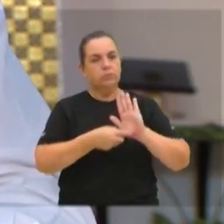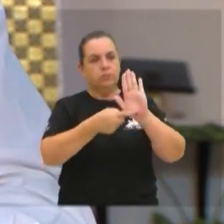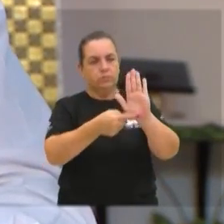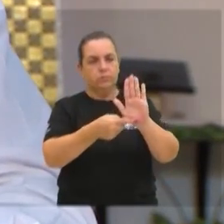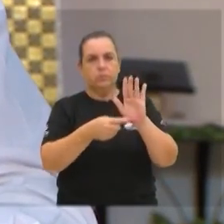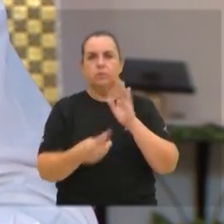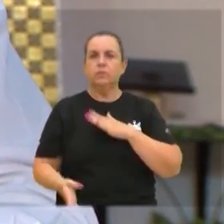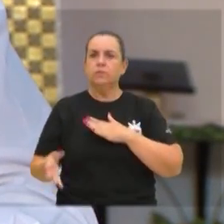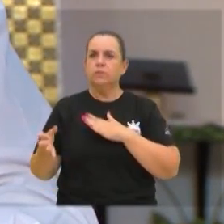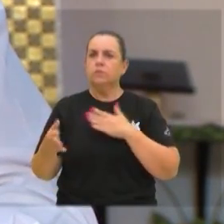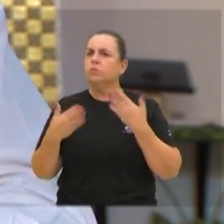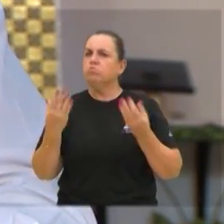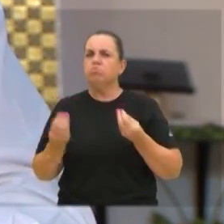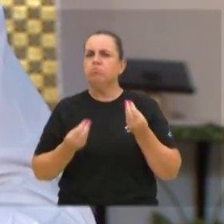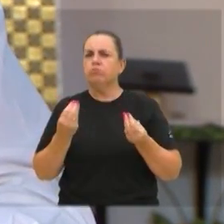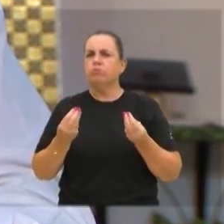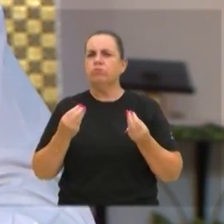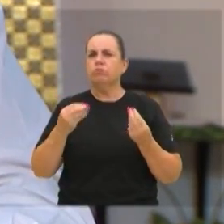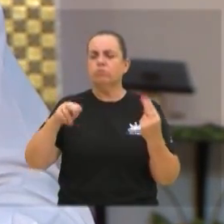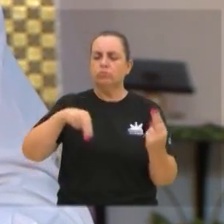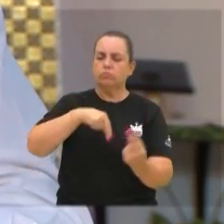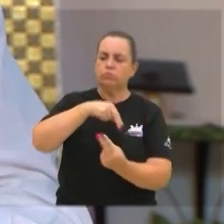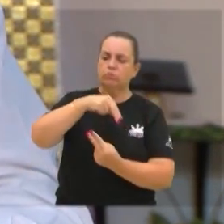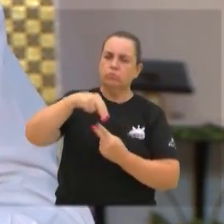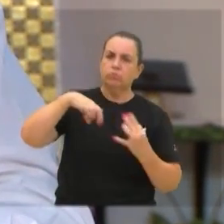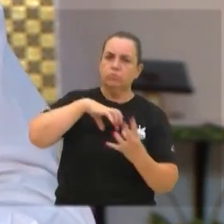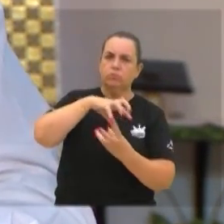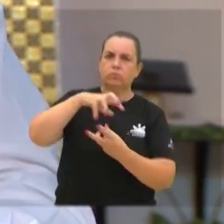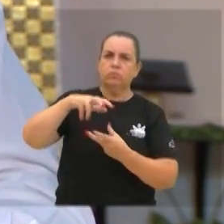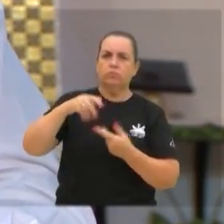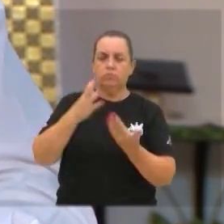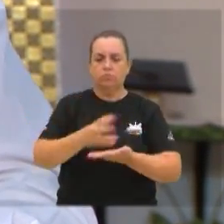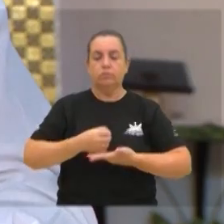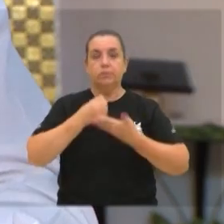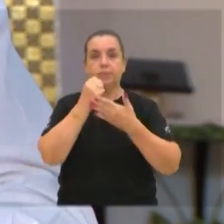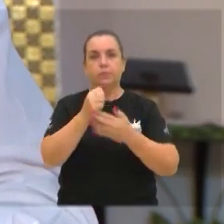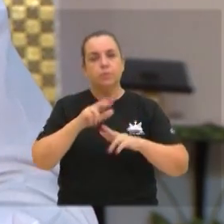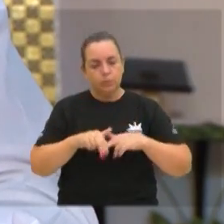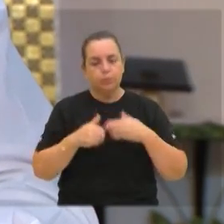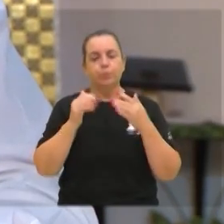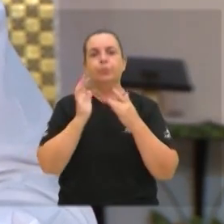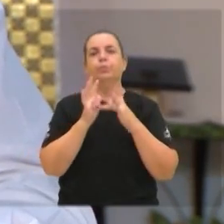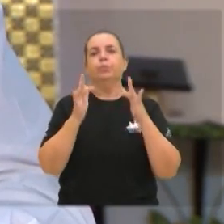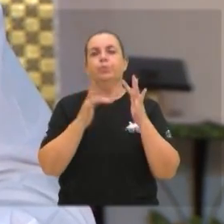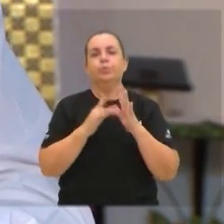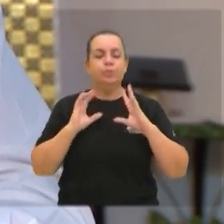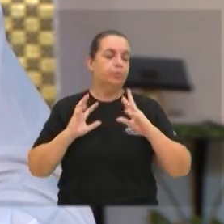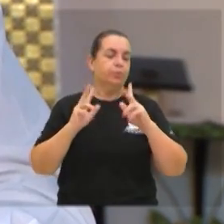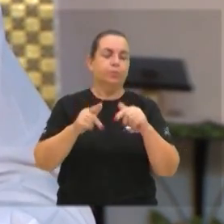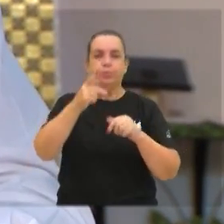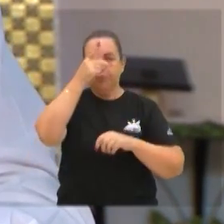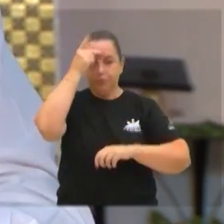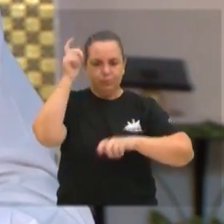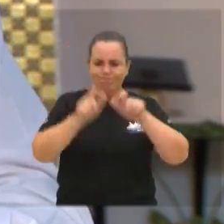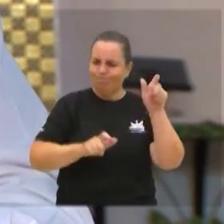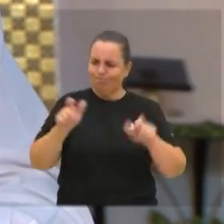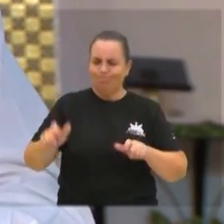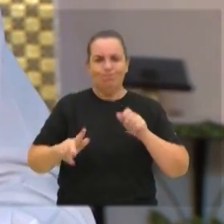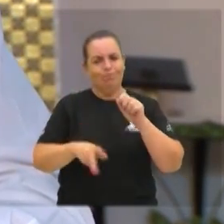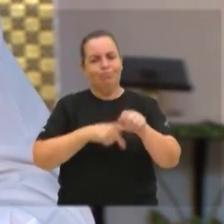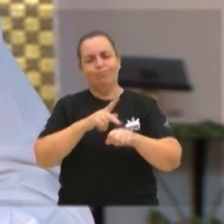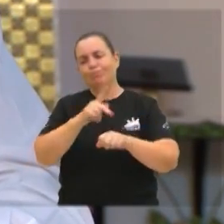a universalidade da salvação por Cristo para todos os homens e